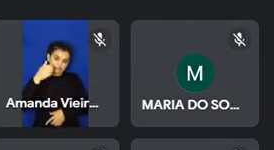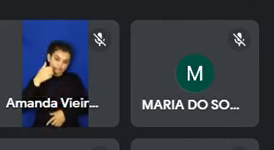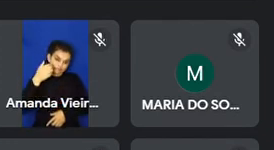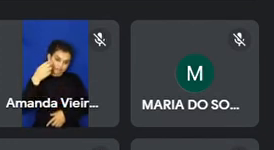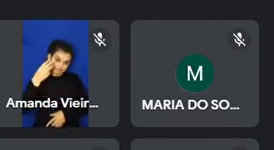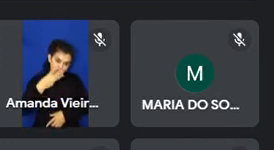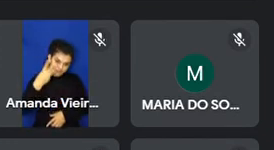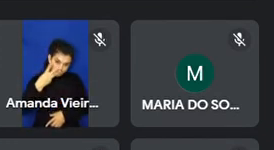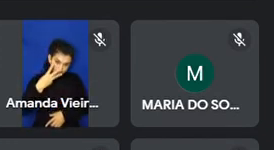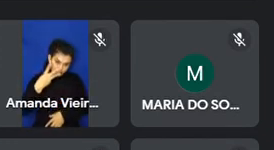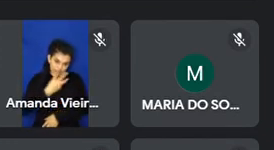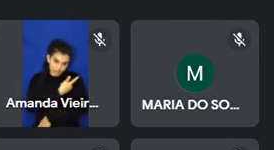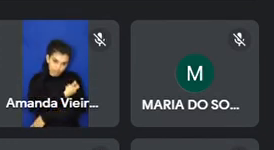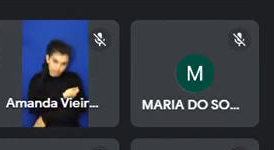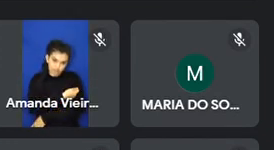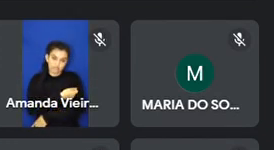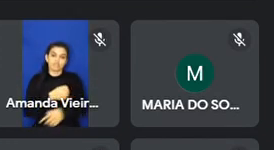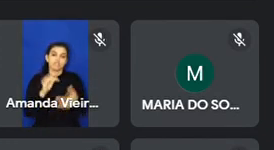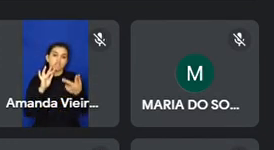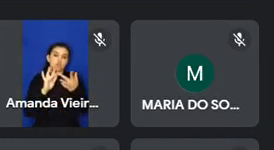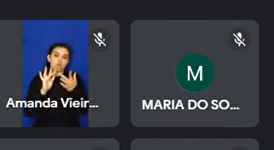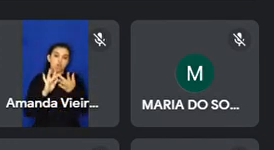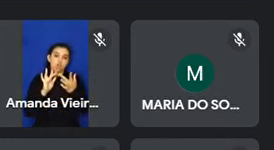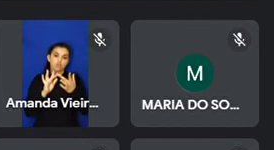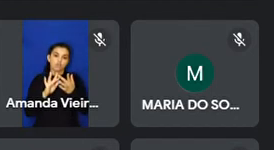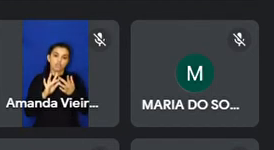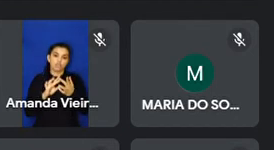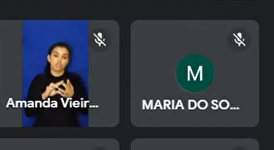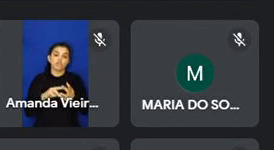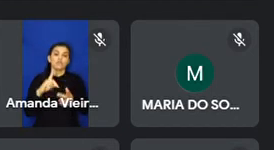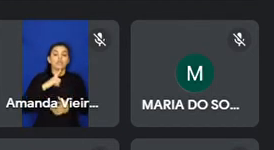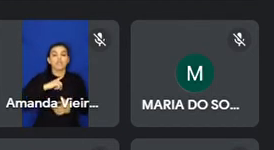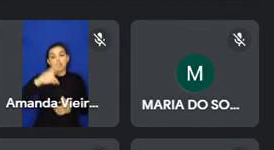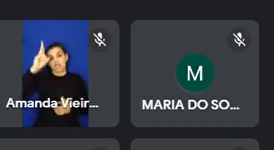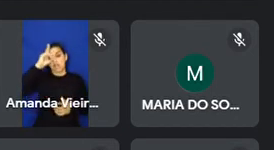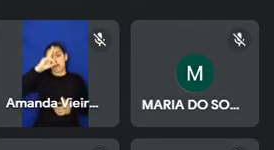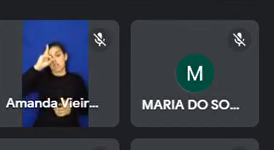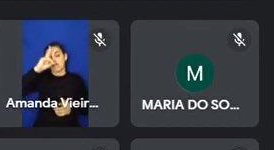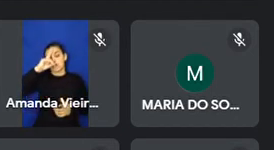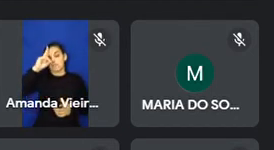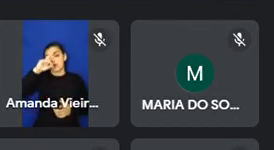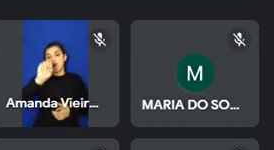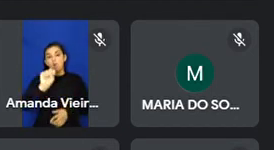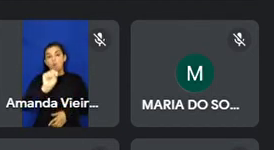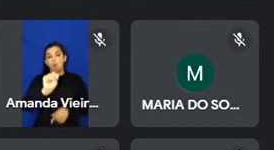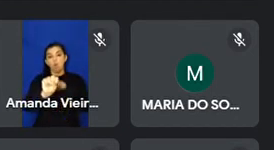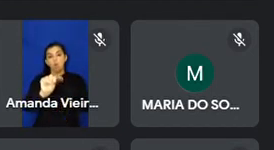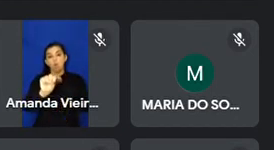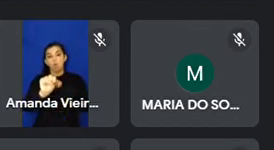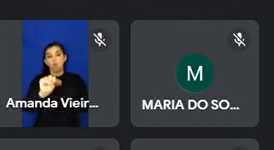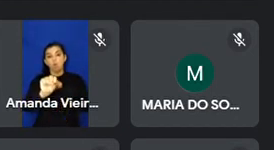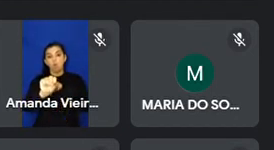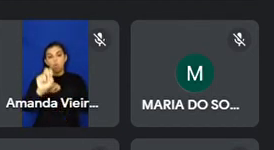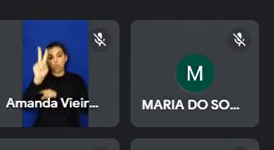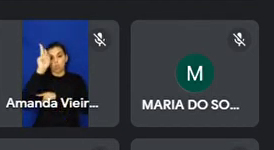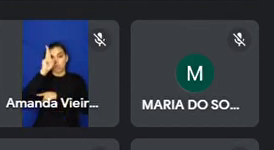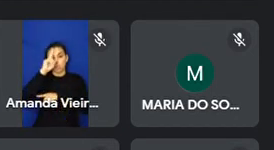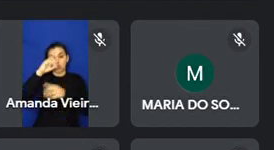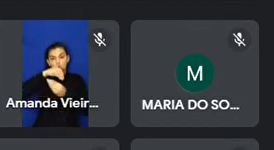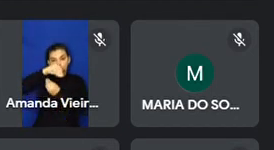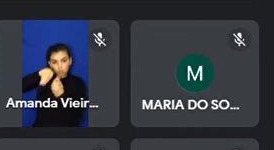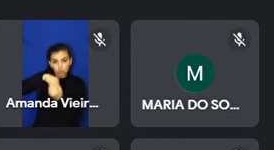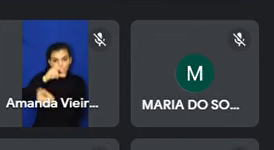COVID, eu vou ter células de memória para 8 antígenos diferentes. Então, a minha resposta, à medida que eu vou tomando mais doses,